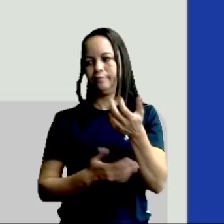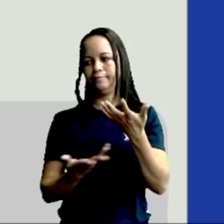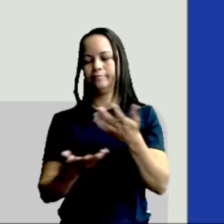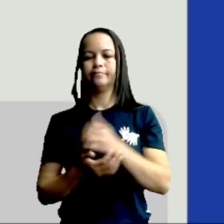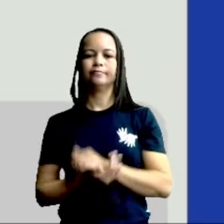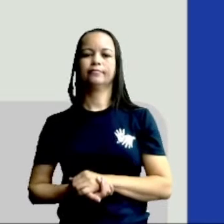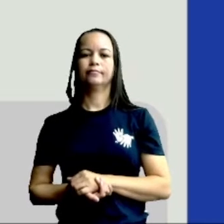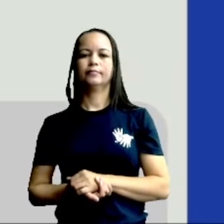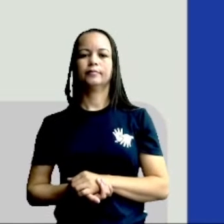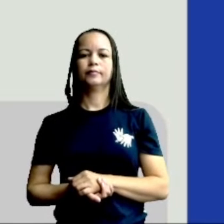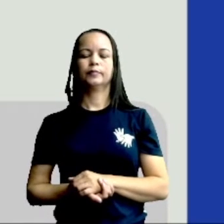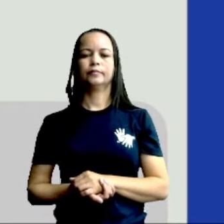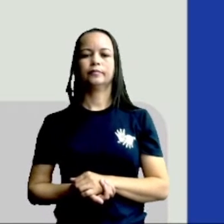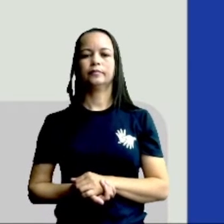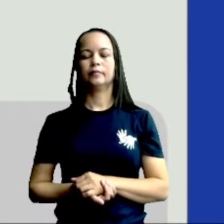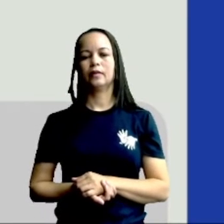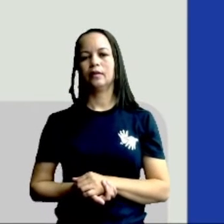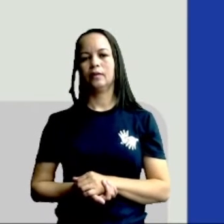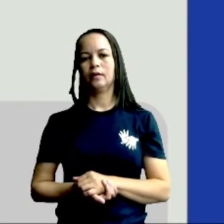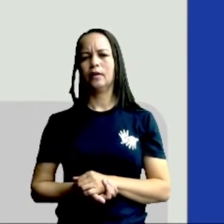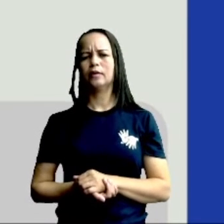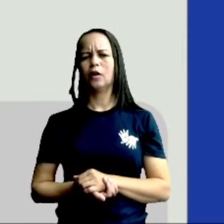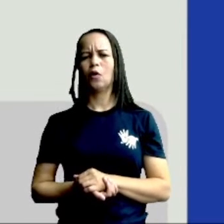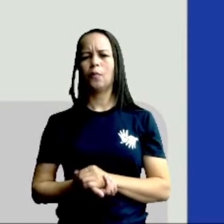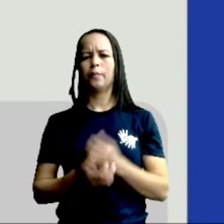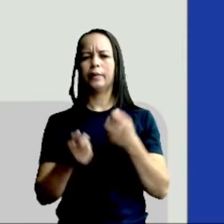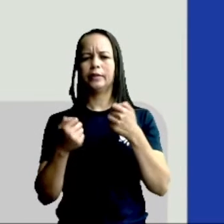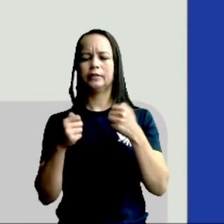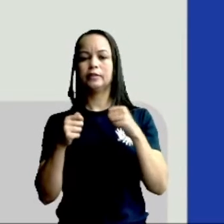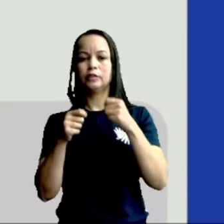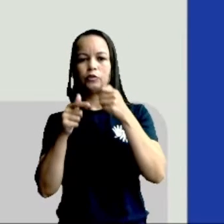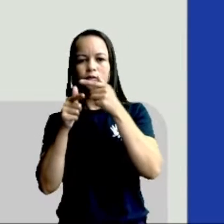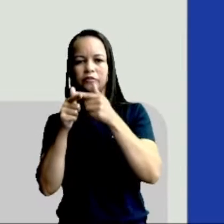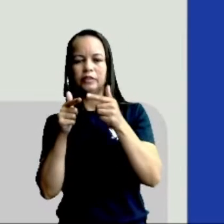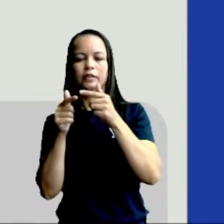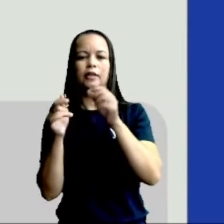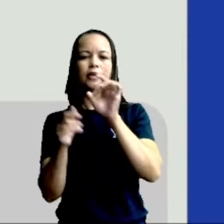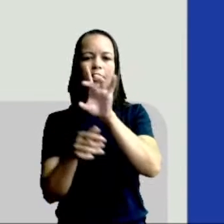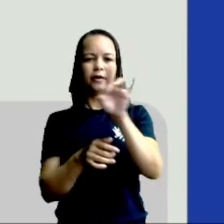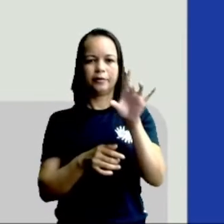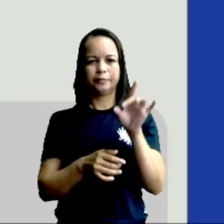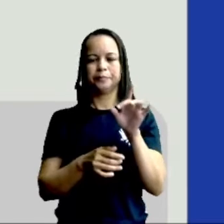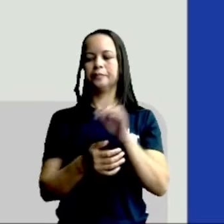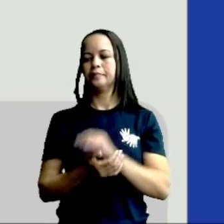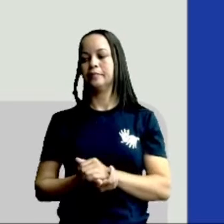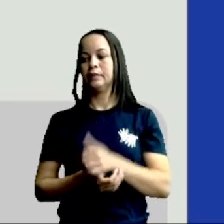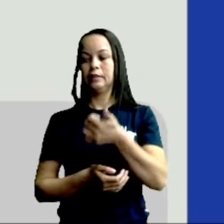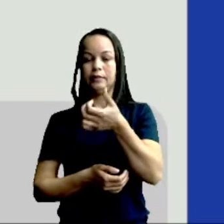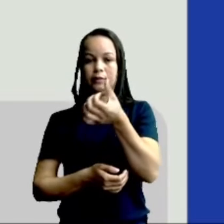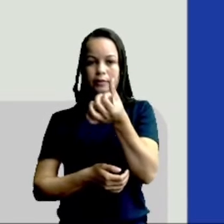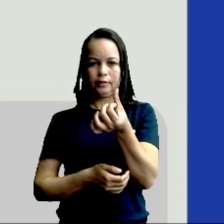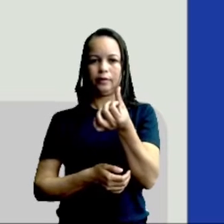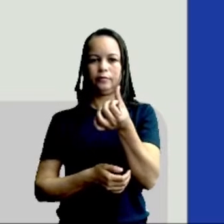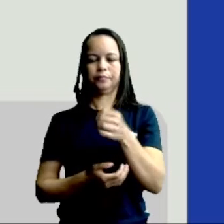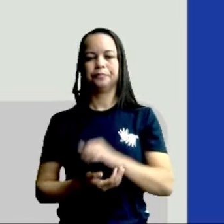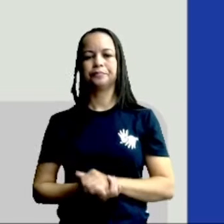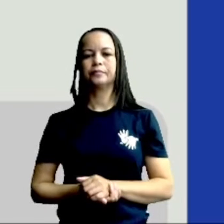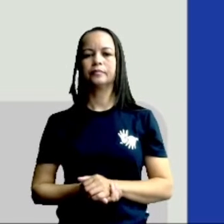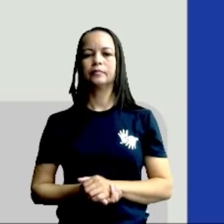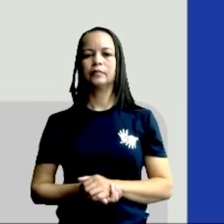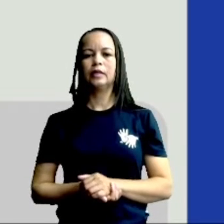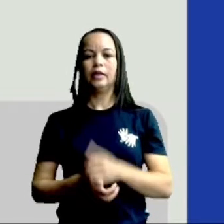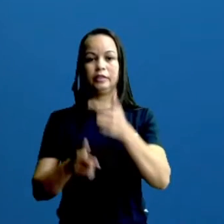ver. Eu tenho que fatorar cada número individualmente. Vamos ver. 16